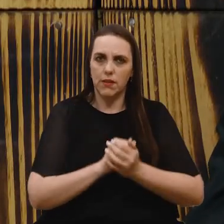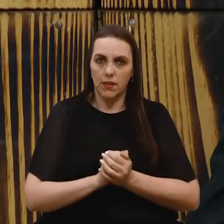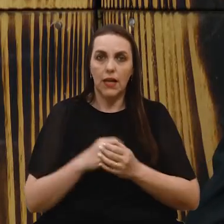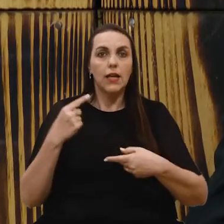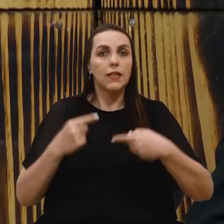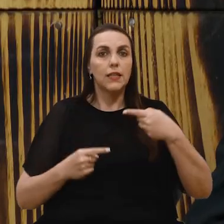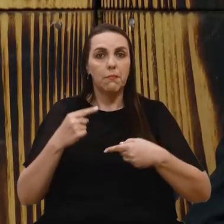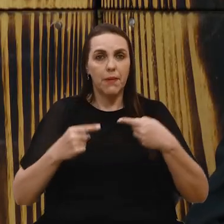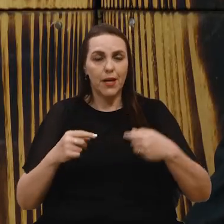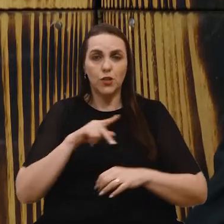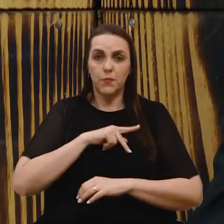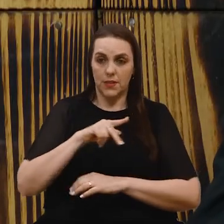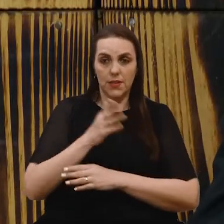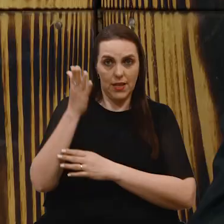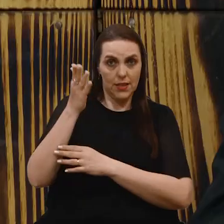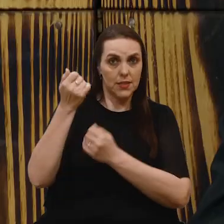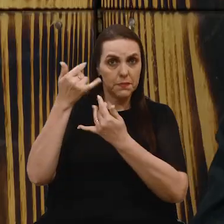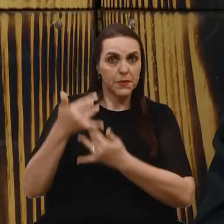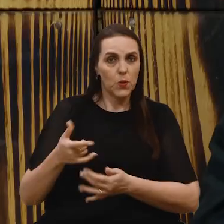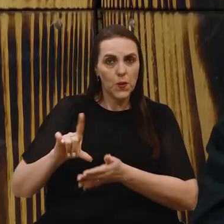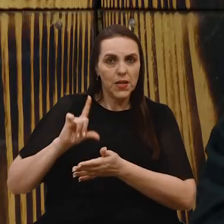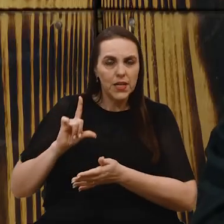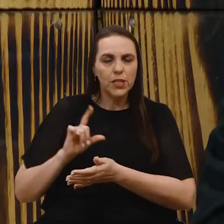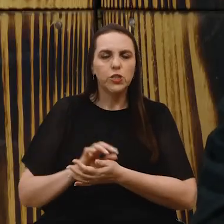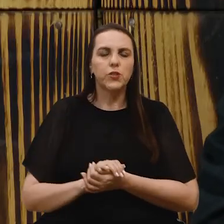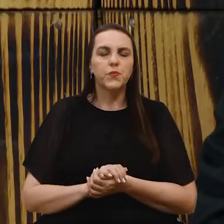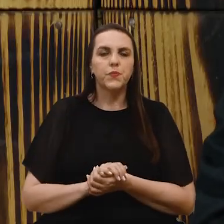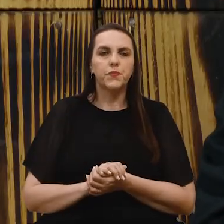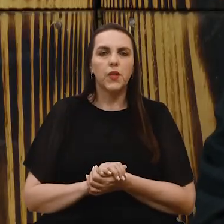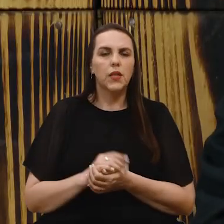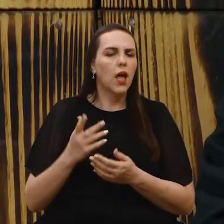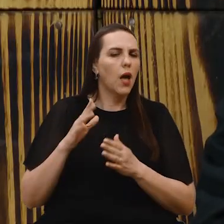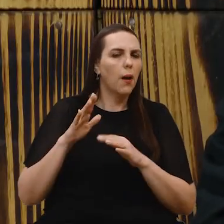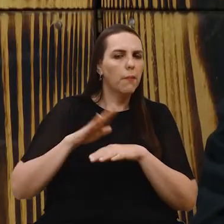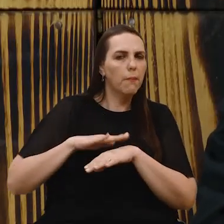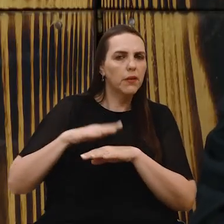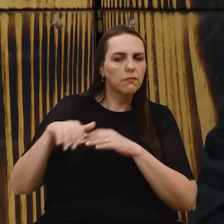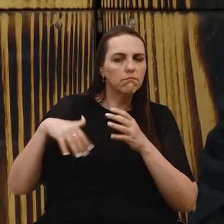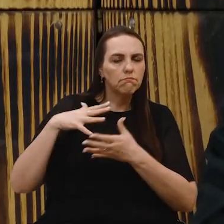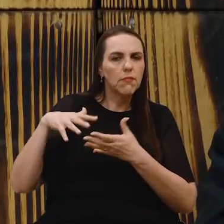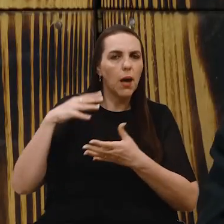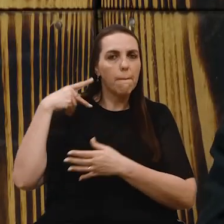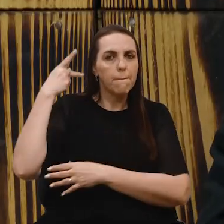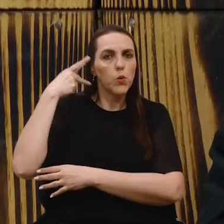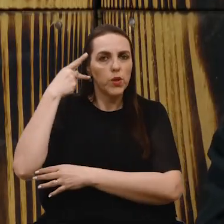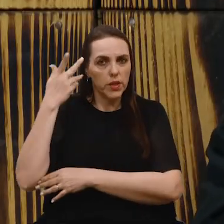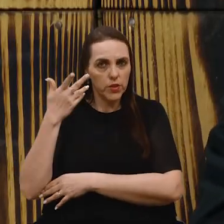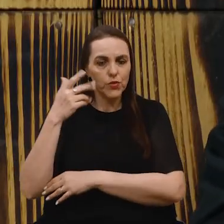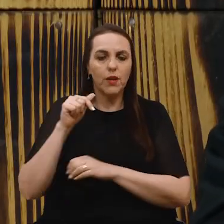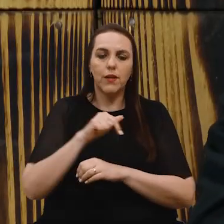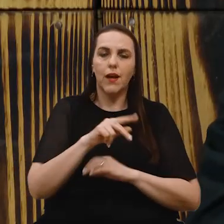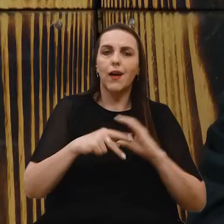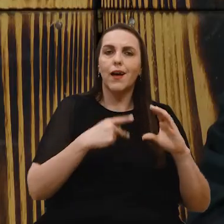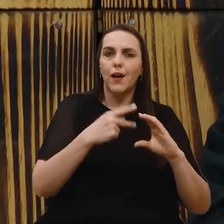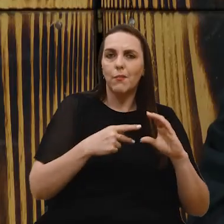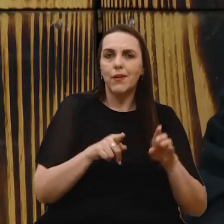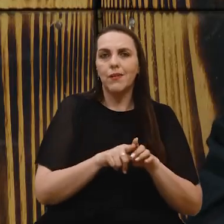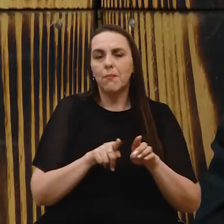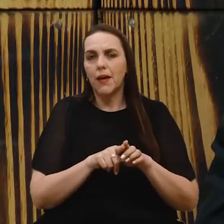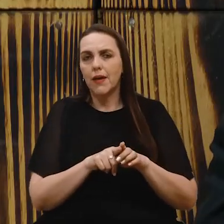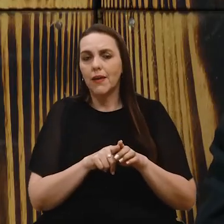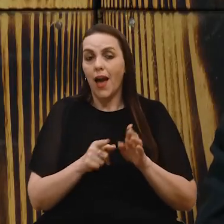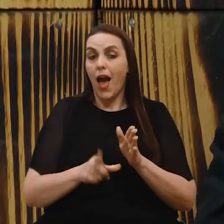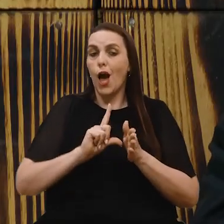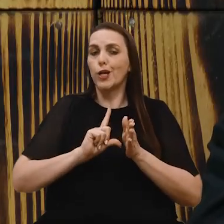nesses debates que o presidente Bertotto aqui comenta, quando vai para a esfera política, e nós viemos da Câmara de Vereadores, e sempre tem o pré